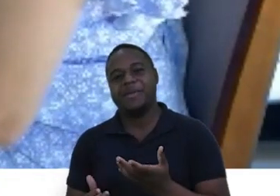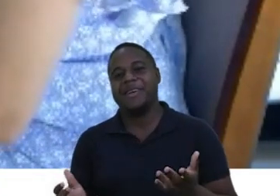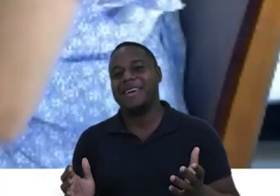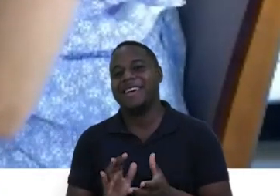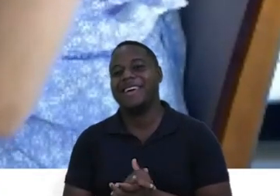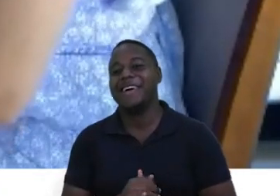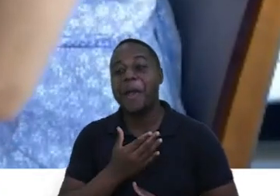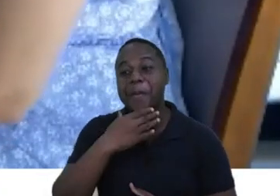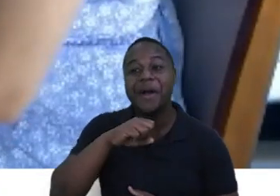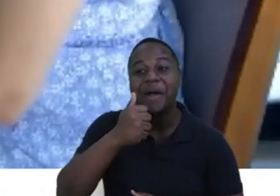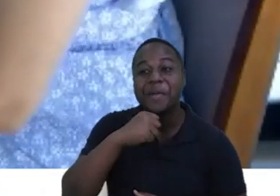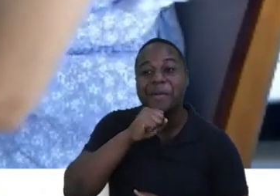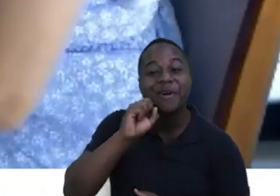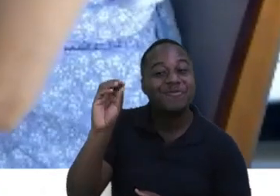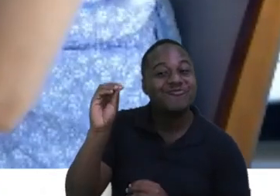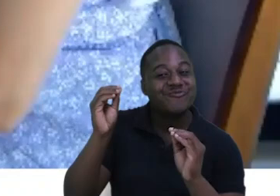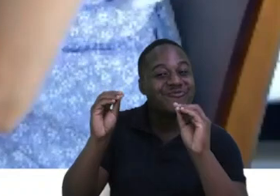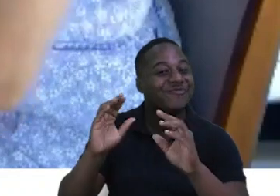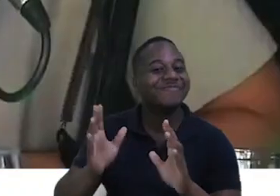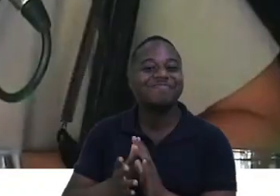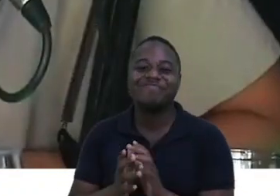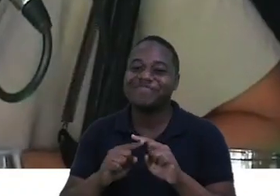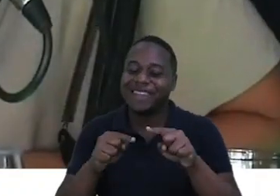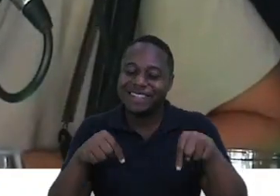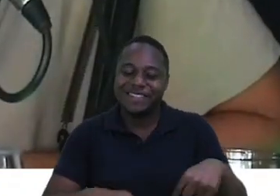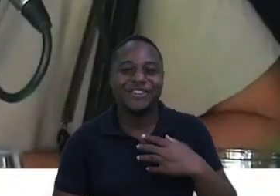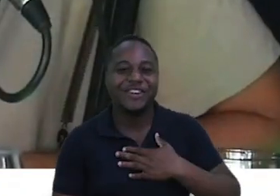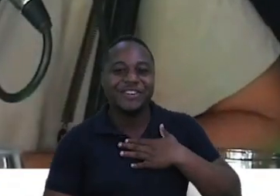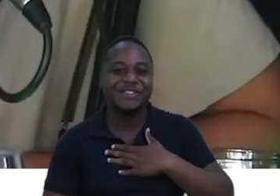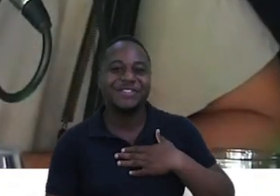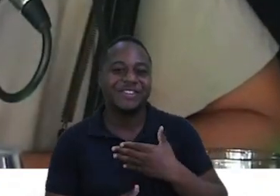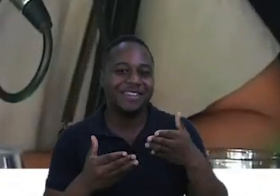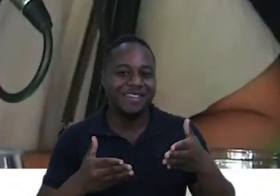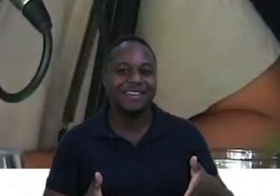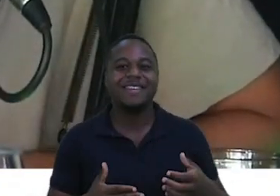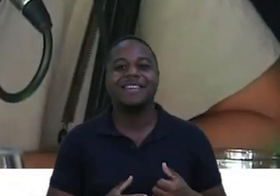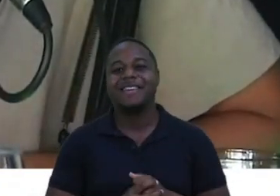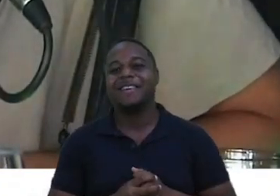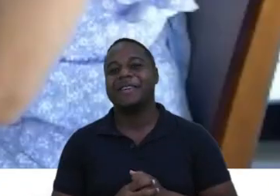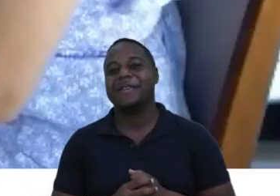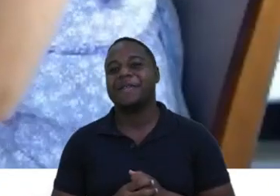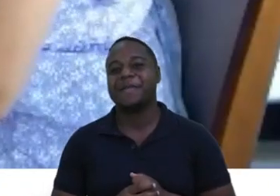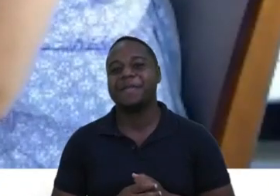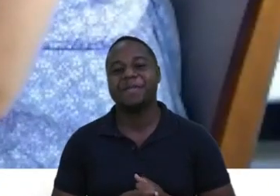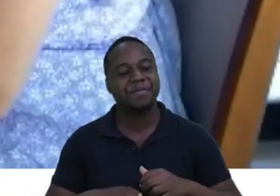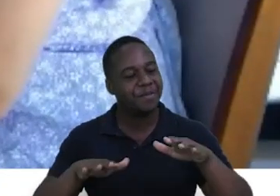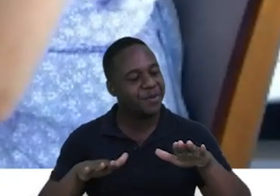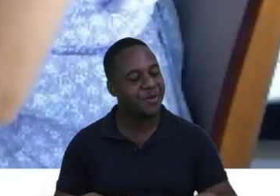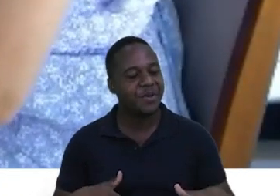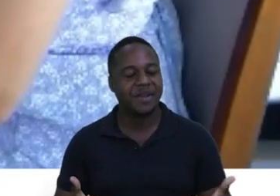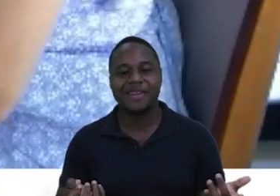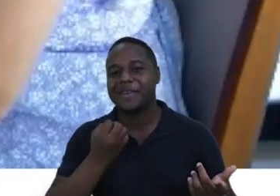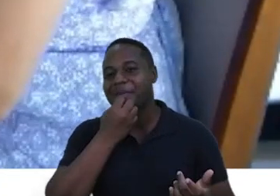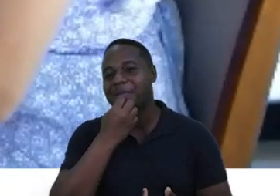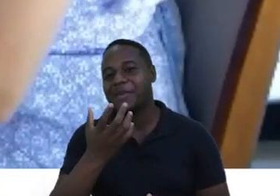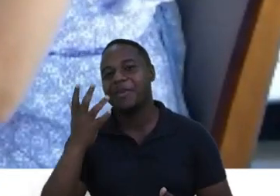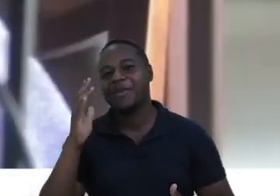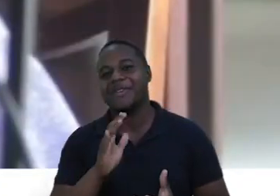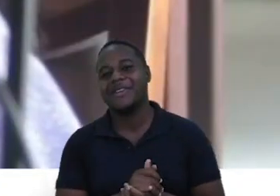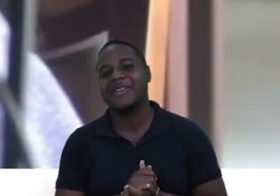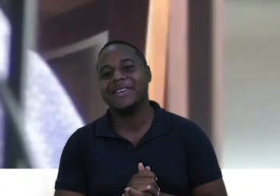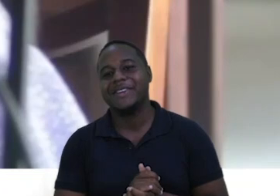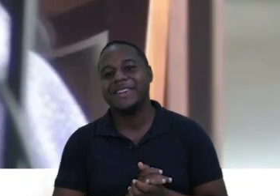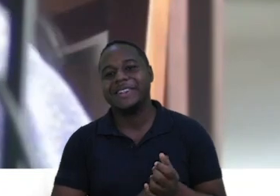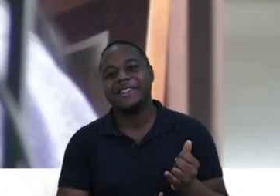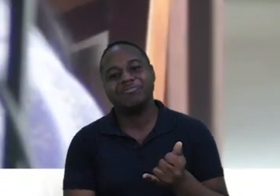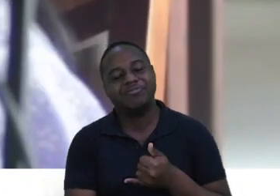pai. Mas ela gostou daqui. Não tem pra onde correr, tem que gostar. Pisou aqui no nosso dendê. Exatamente. Provou do dendê,